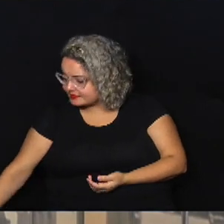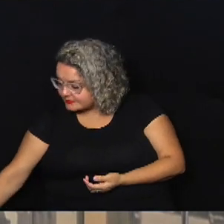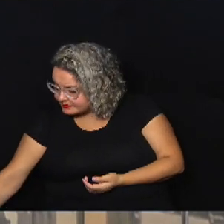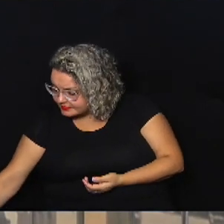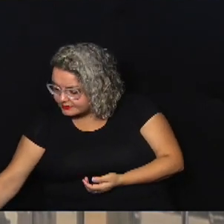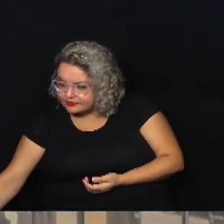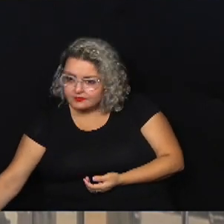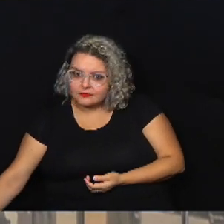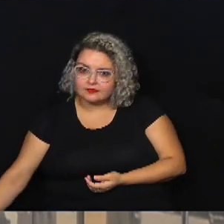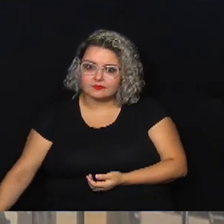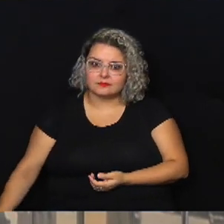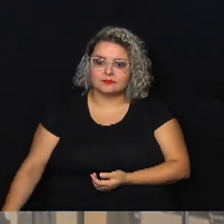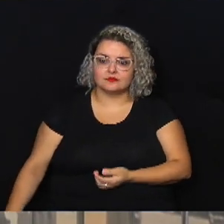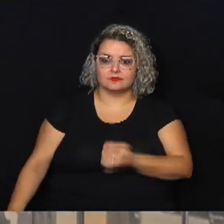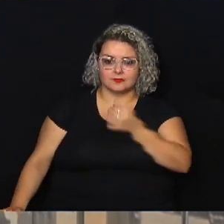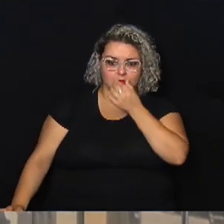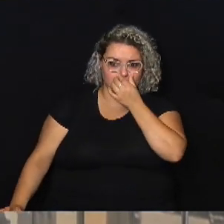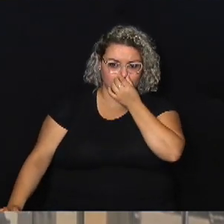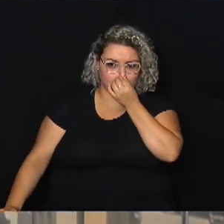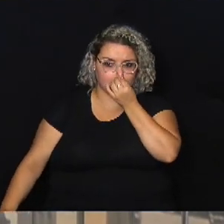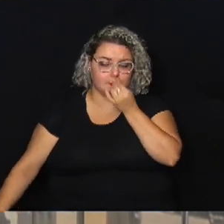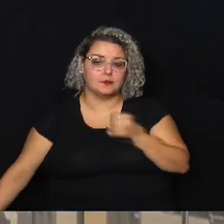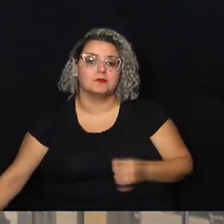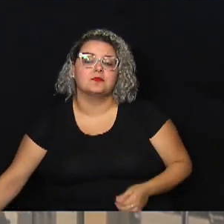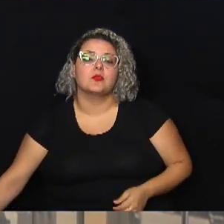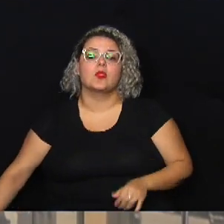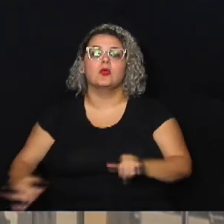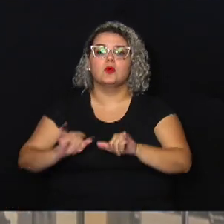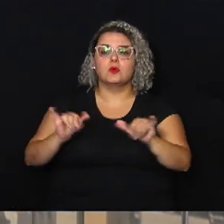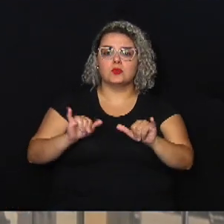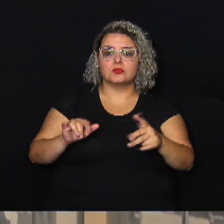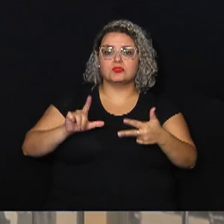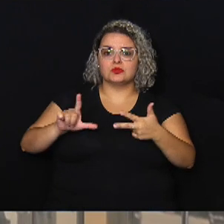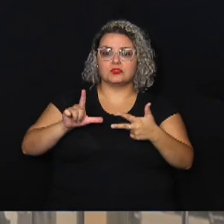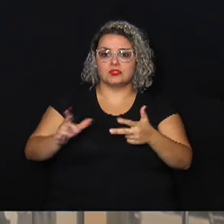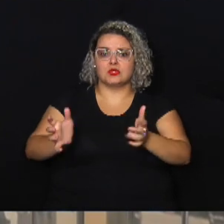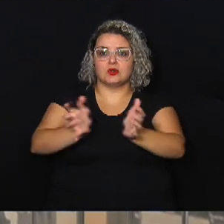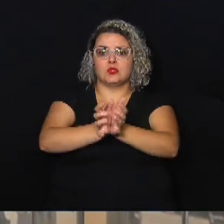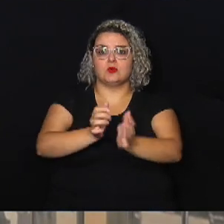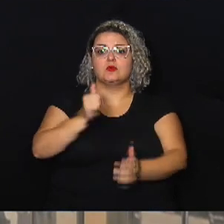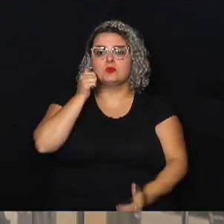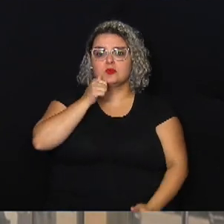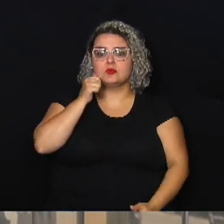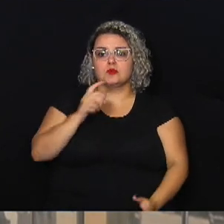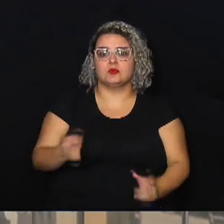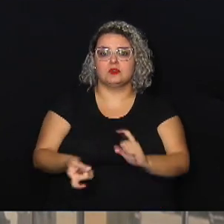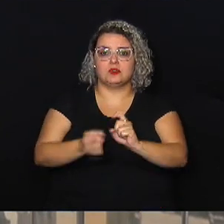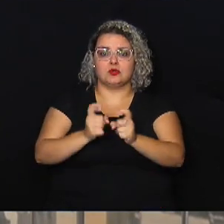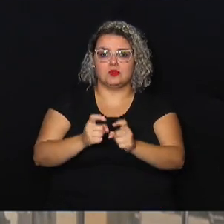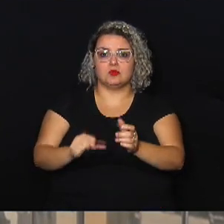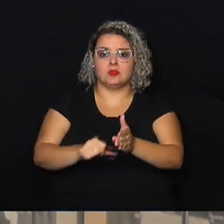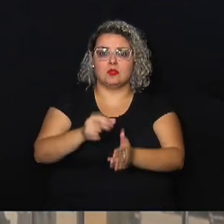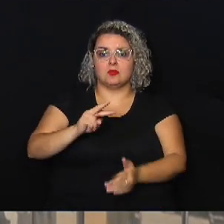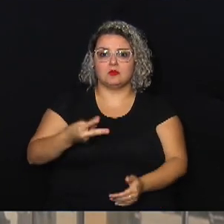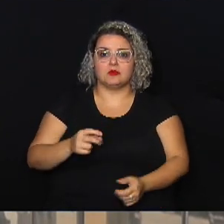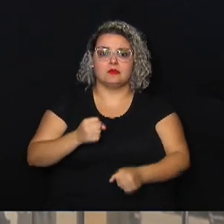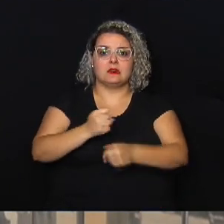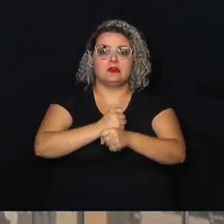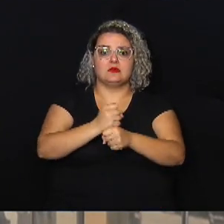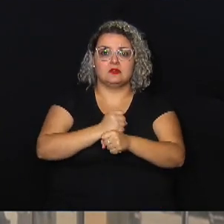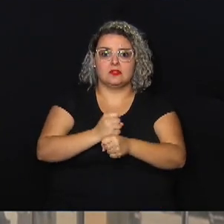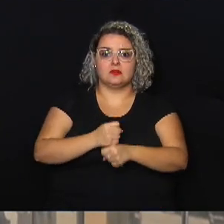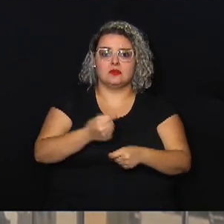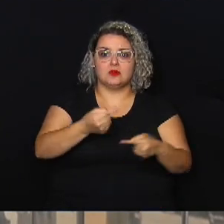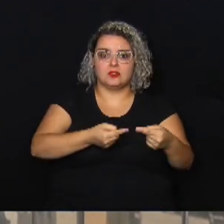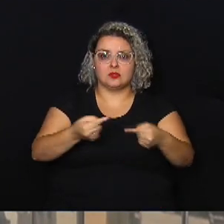Hora das notícias do Legislativo, porque ontem a Comissão Permanente da Mulher se reuniu pela primeira vez no ano e